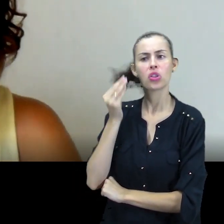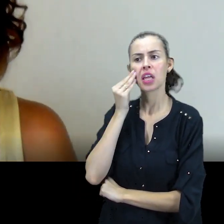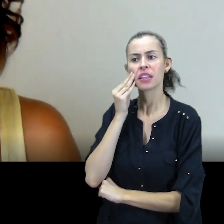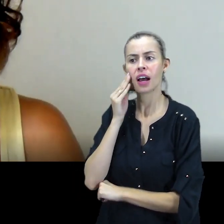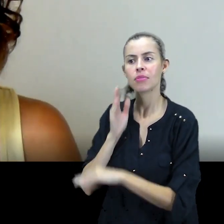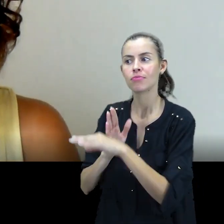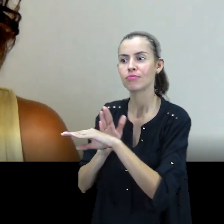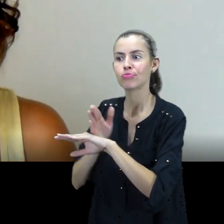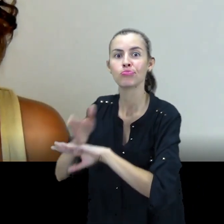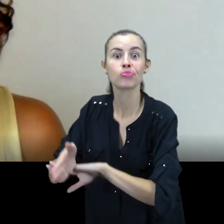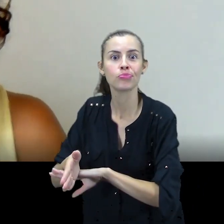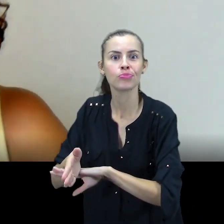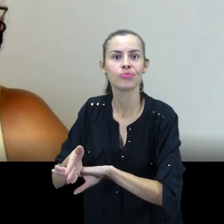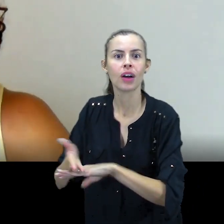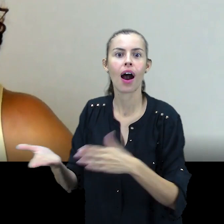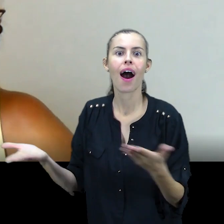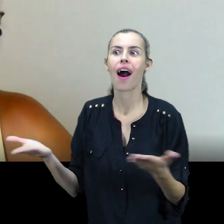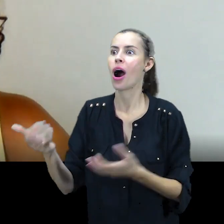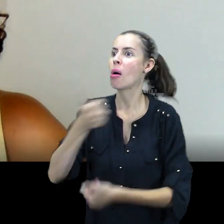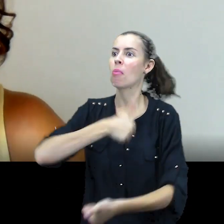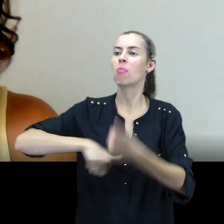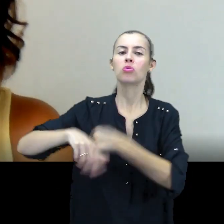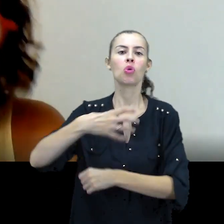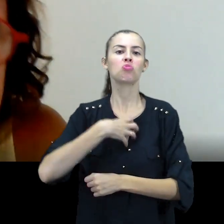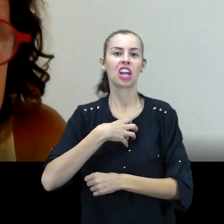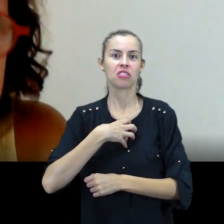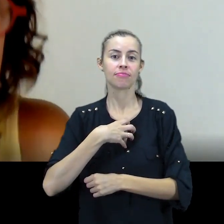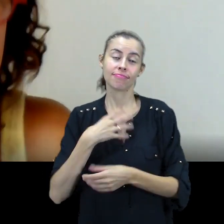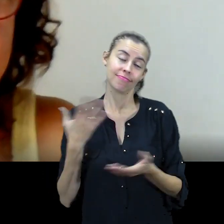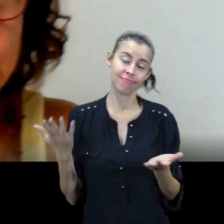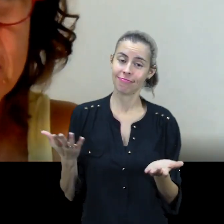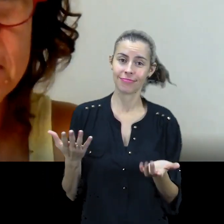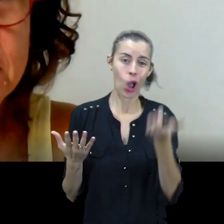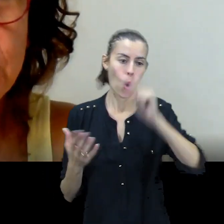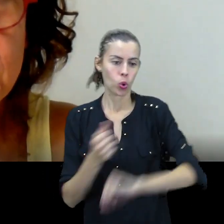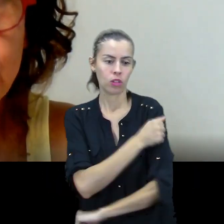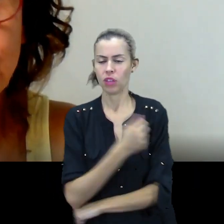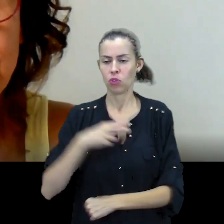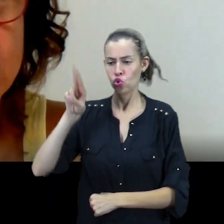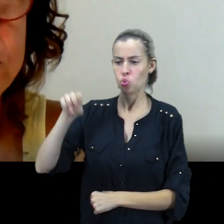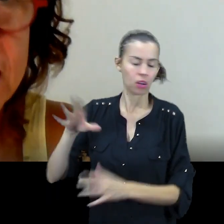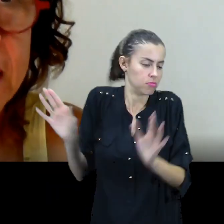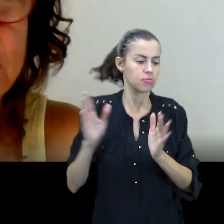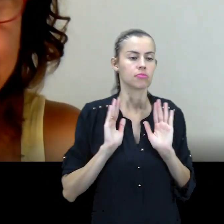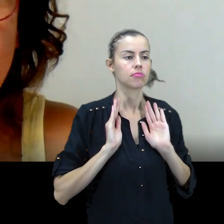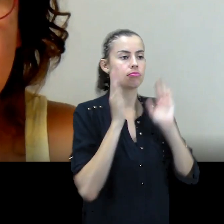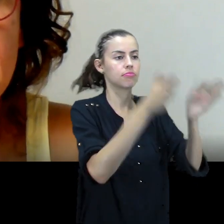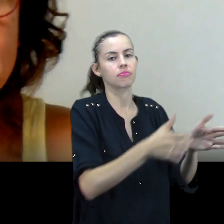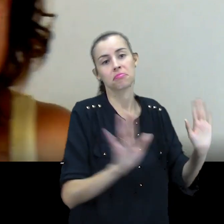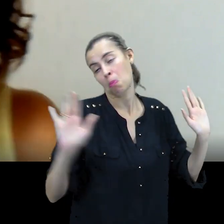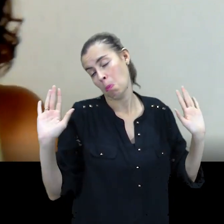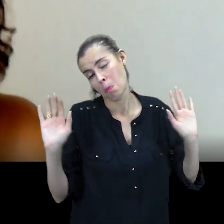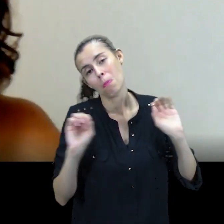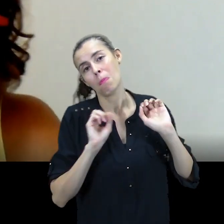antes de decidir, mas é um processo que está caminhando. Eu percebo que a universidade está amadurecendo, né, a Unicamp está amadurecendo nos seus processos internos. A